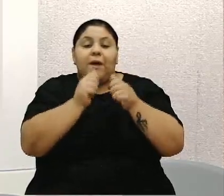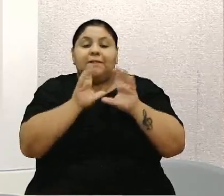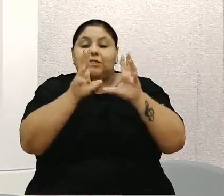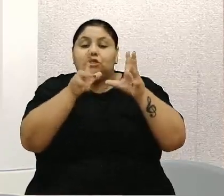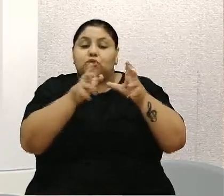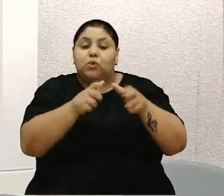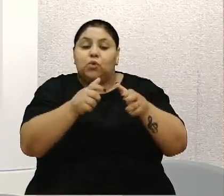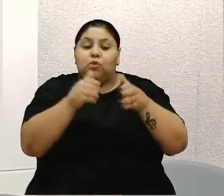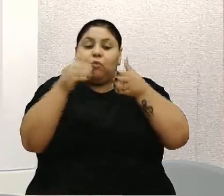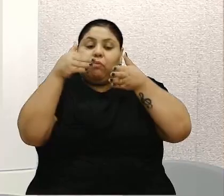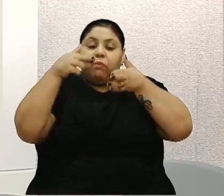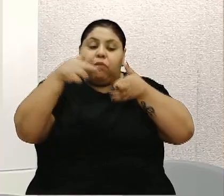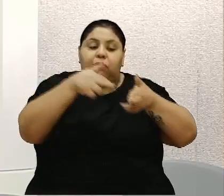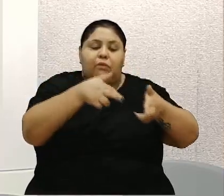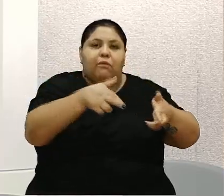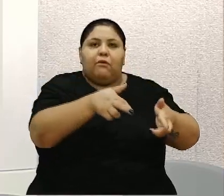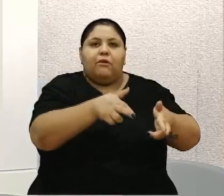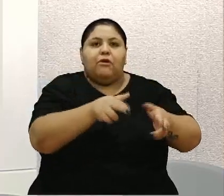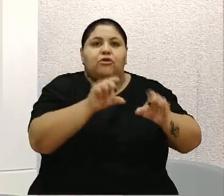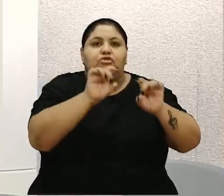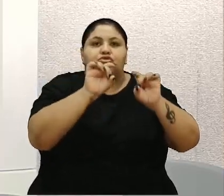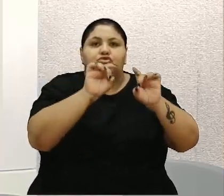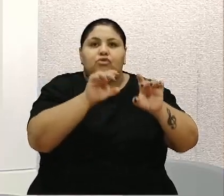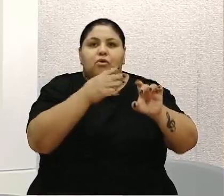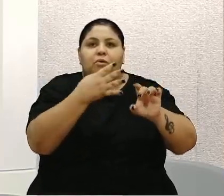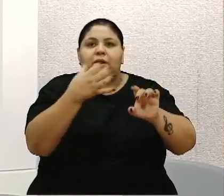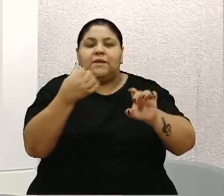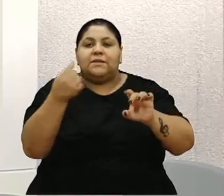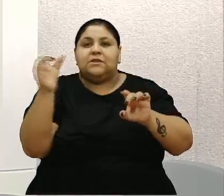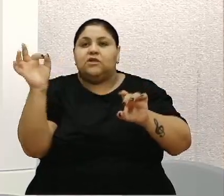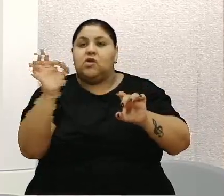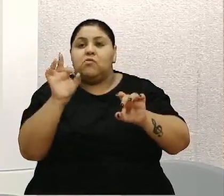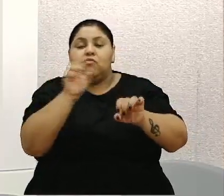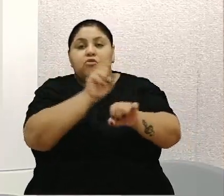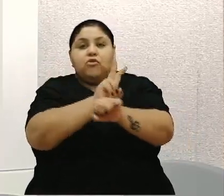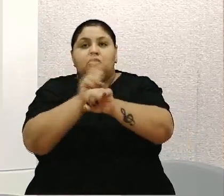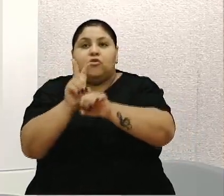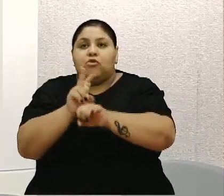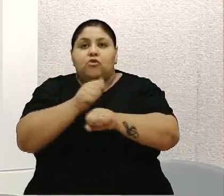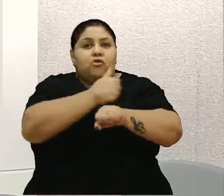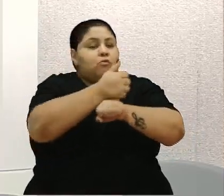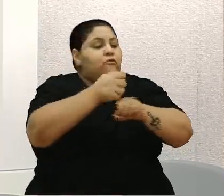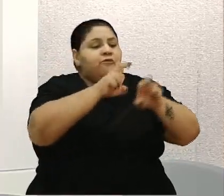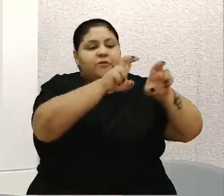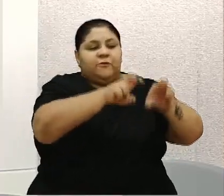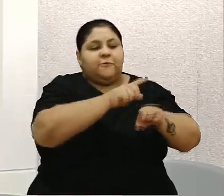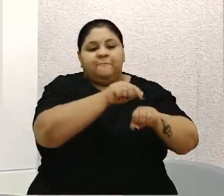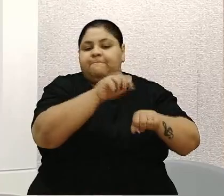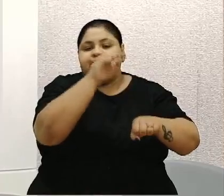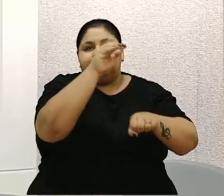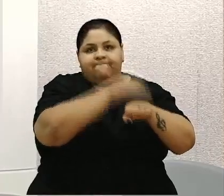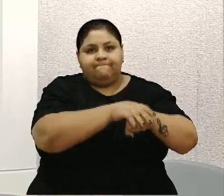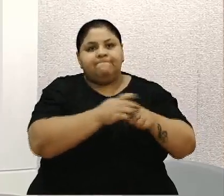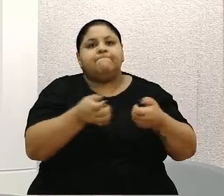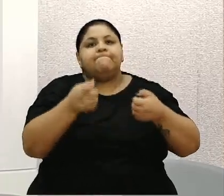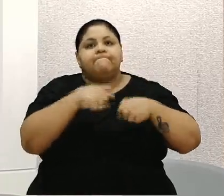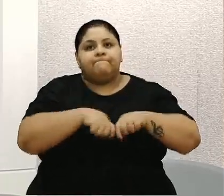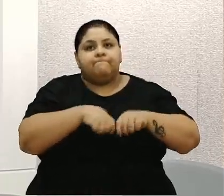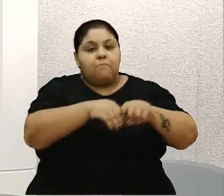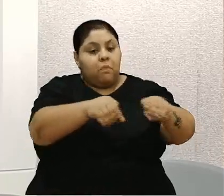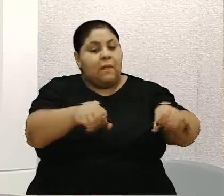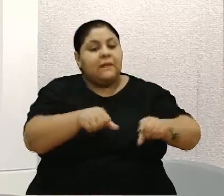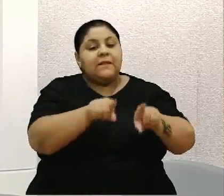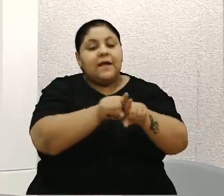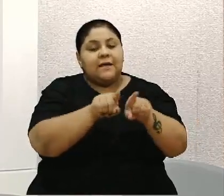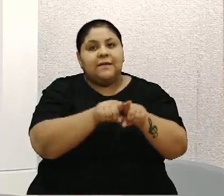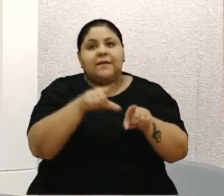rios. Só com 46% tratado. O agricultor não é o culpado, porque nós precisamos plantar também. Então a